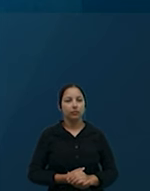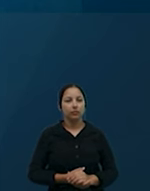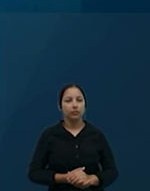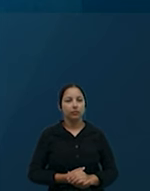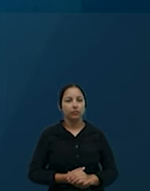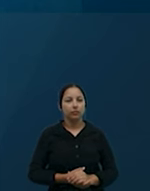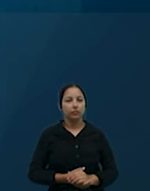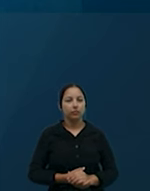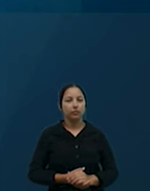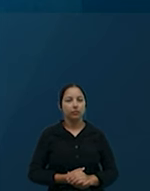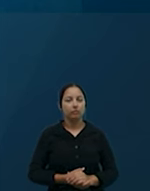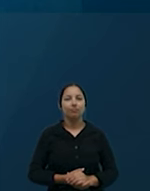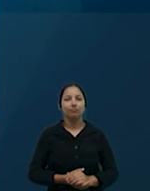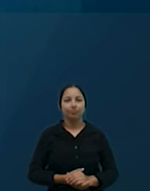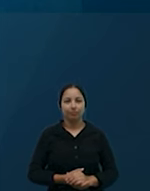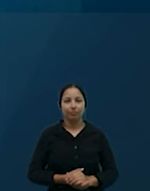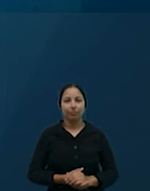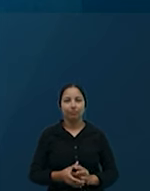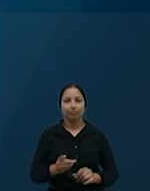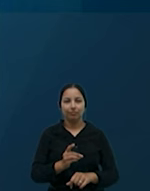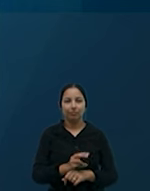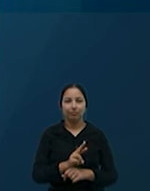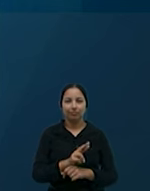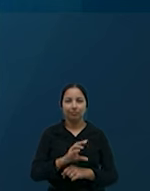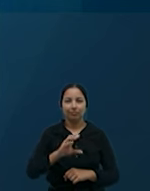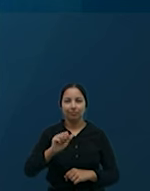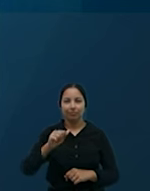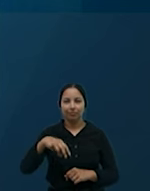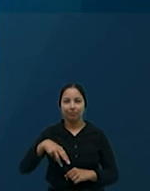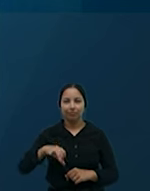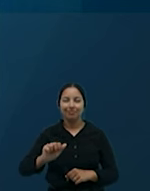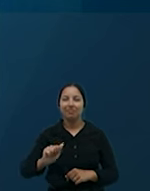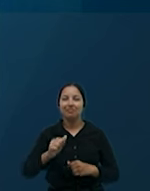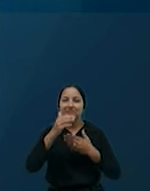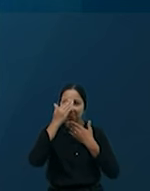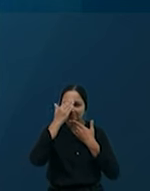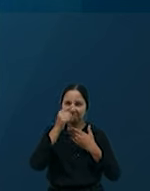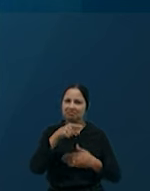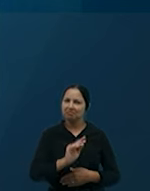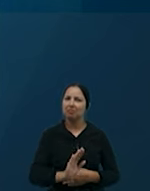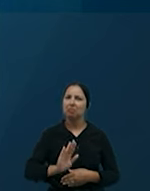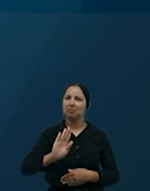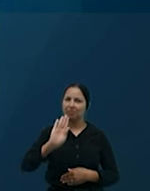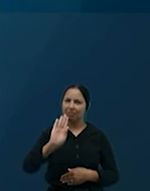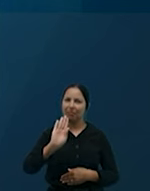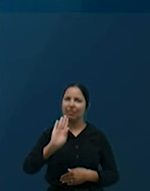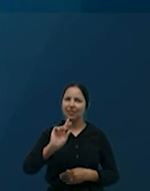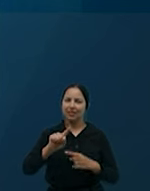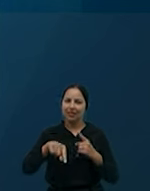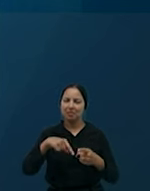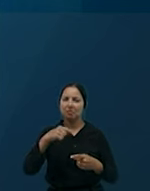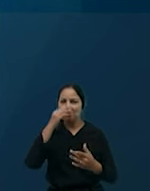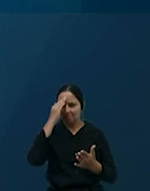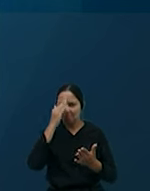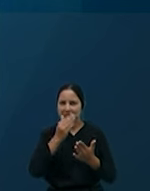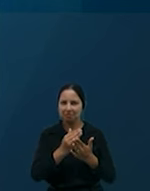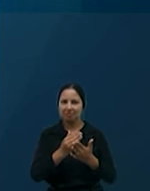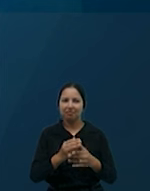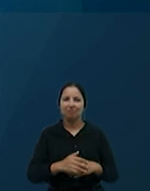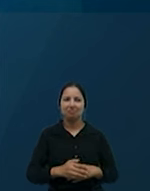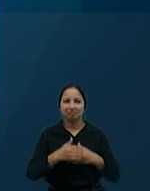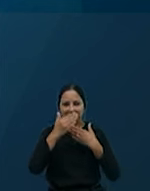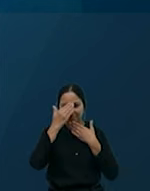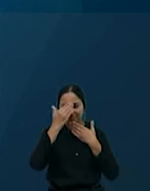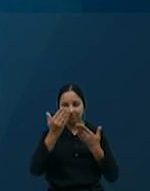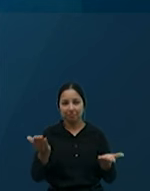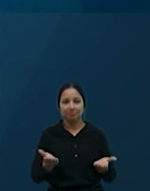Obrigada, doutora Camila. A senhora prometeu e cumpriu realmente, né? E eu que estava fora do lugar. Eu vou, então, dar a palavra ao